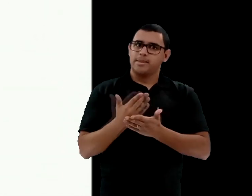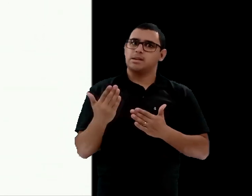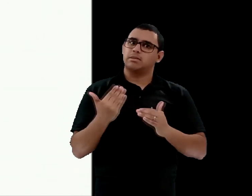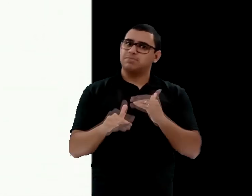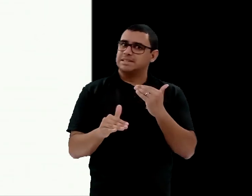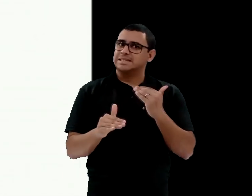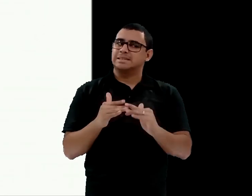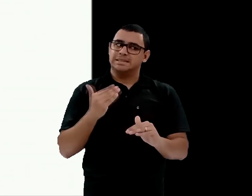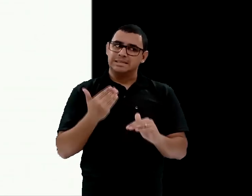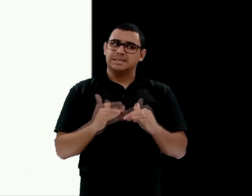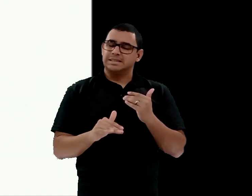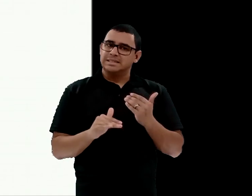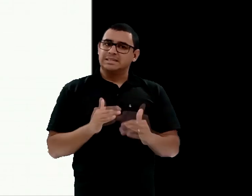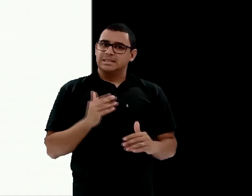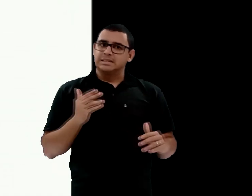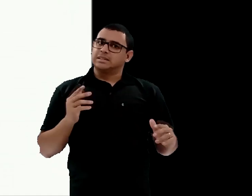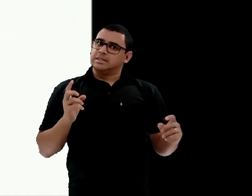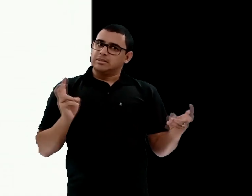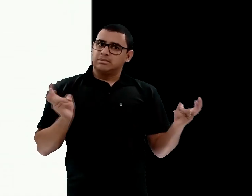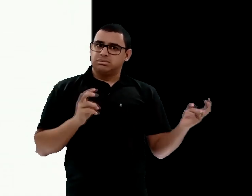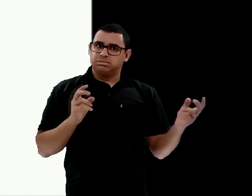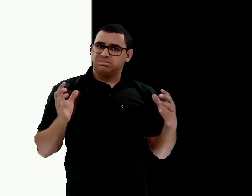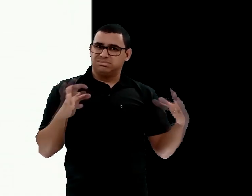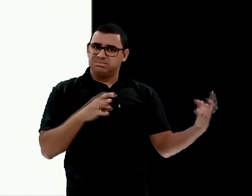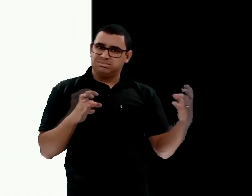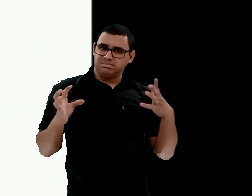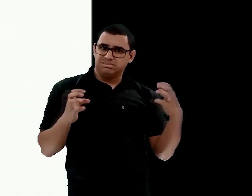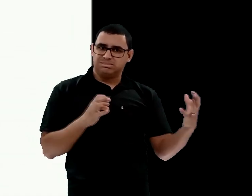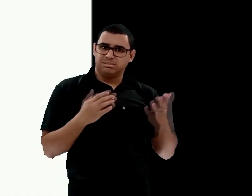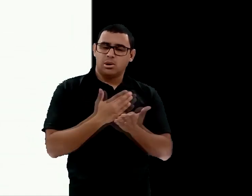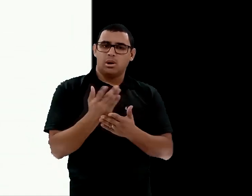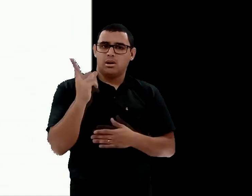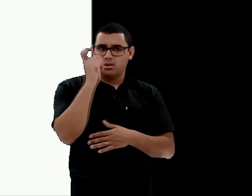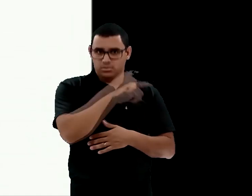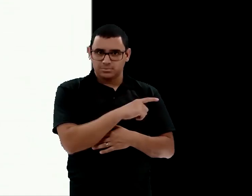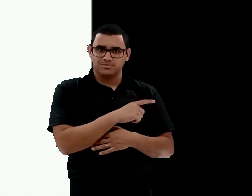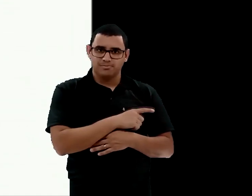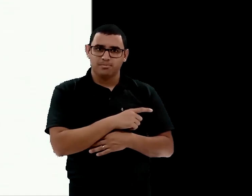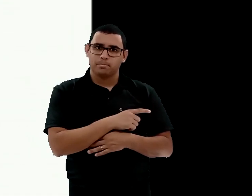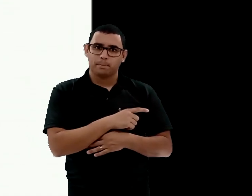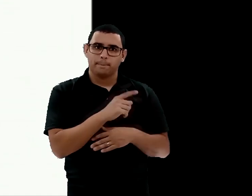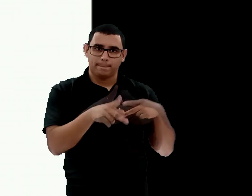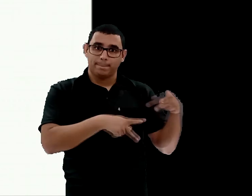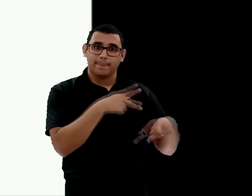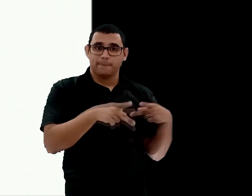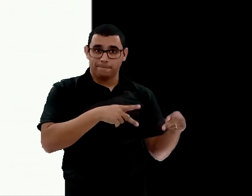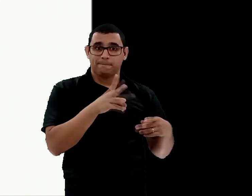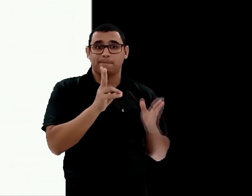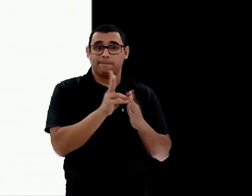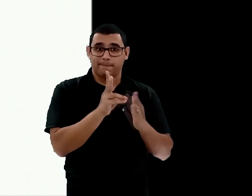uma prática das mulheres. Então vai haver uma recusa, né, uma dificuldade desses